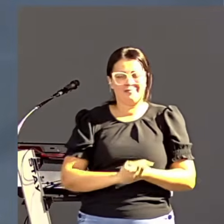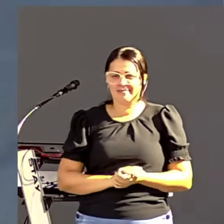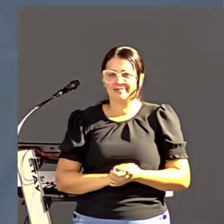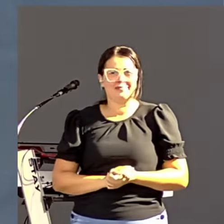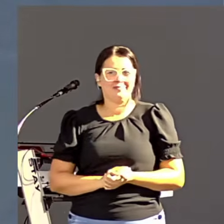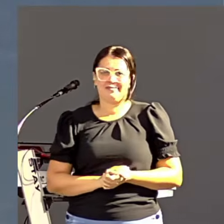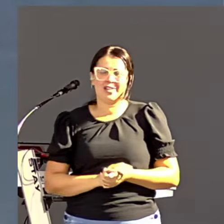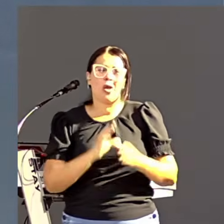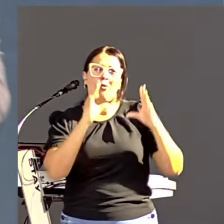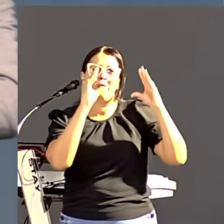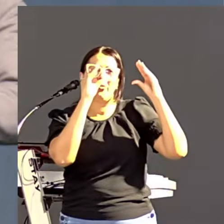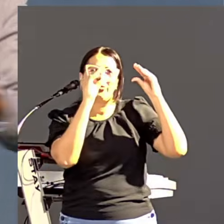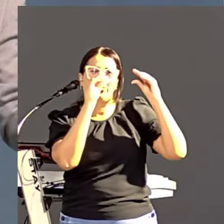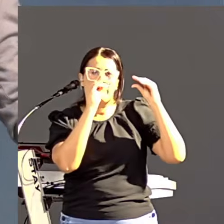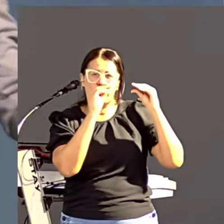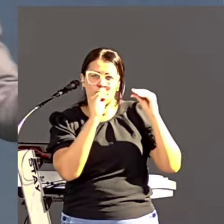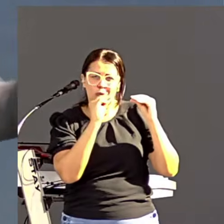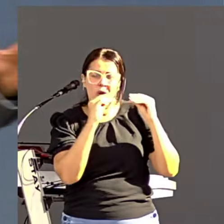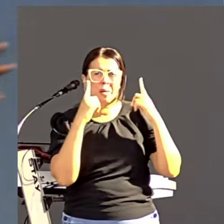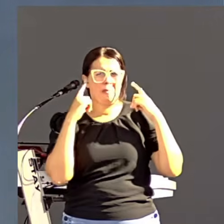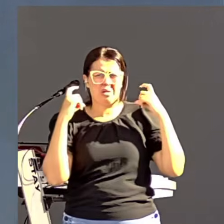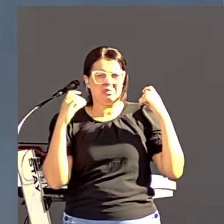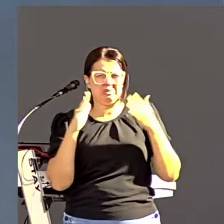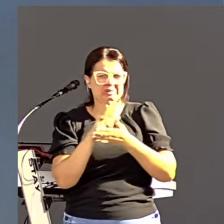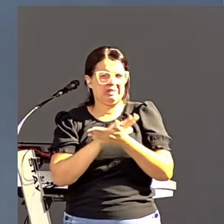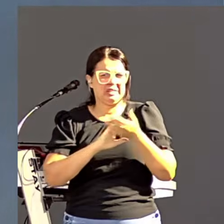Precisa de menos luz, barulho,